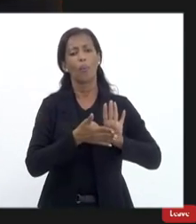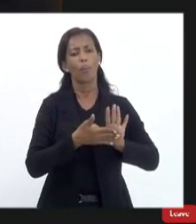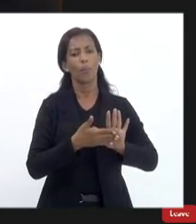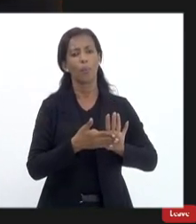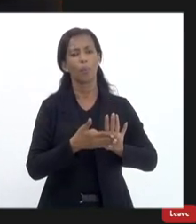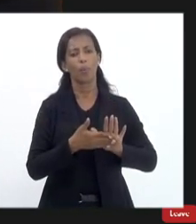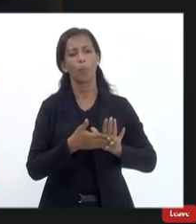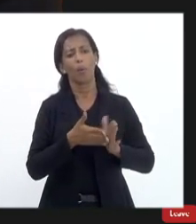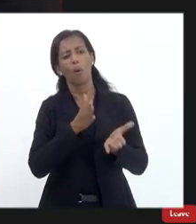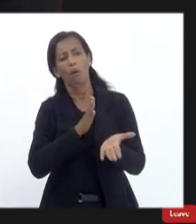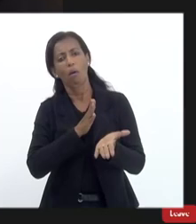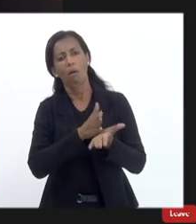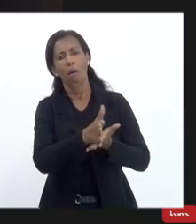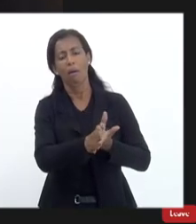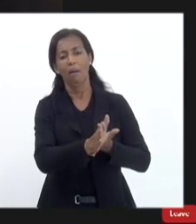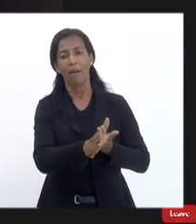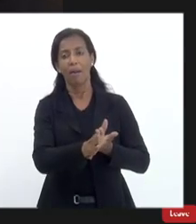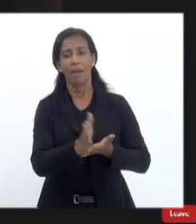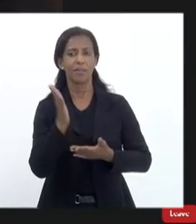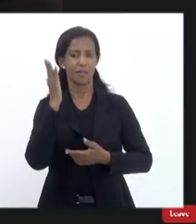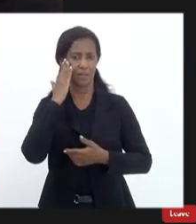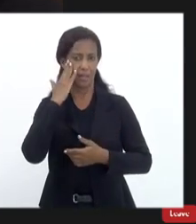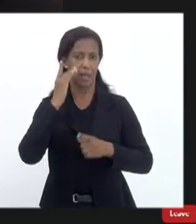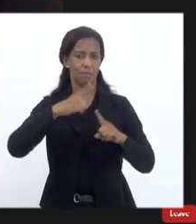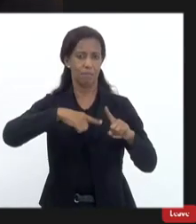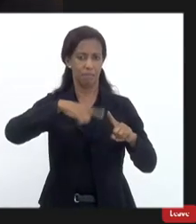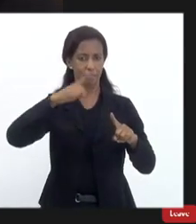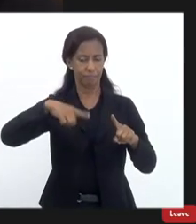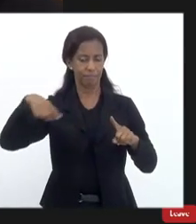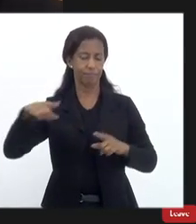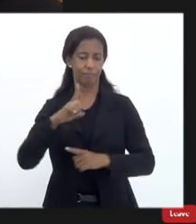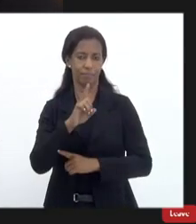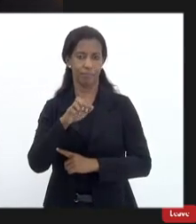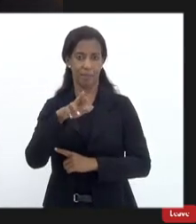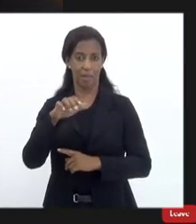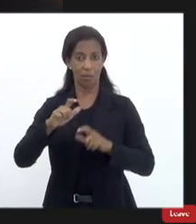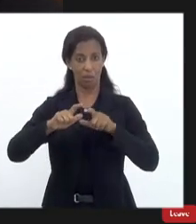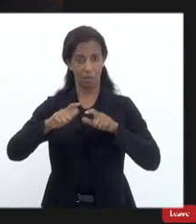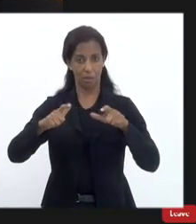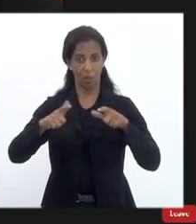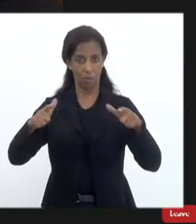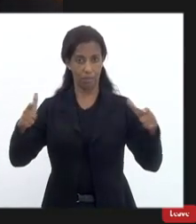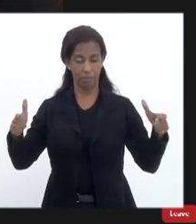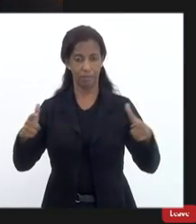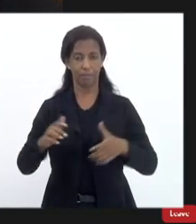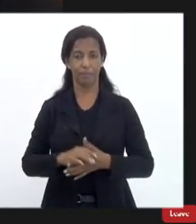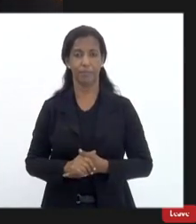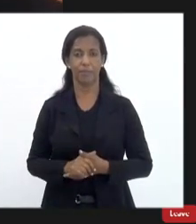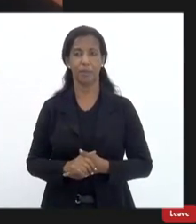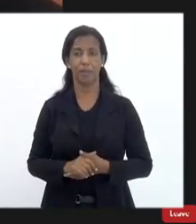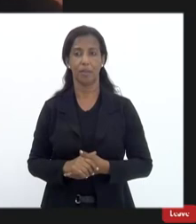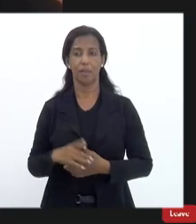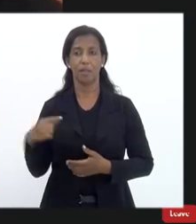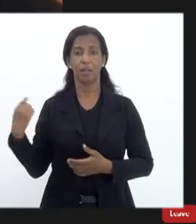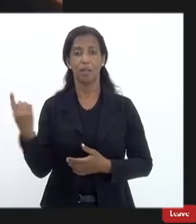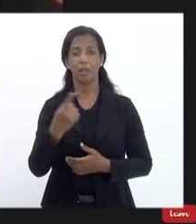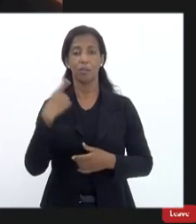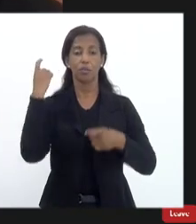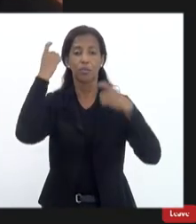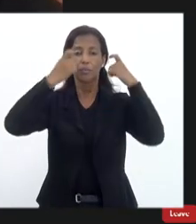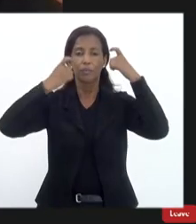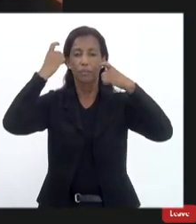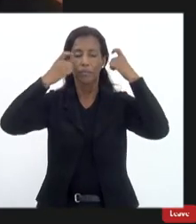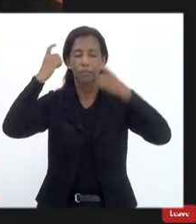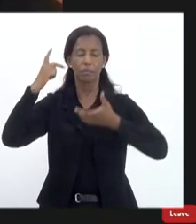né, saídas. A gente sabe que a variante Delta ela está avançando significativamente e nos preocupou de